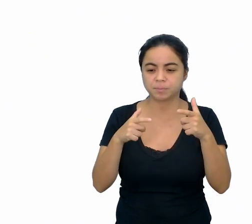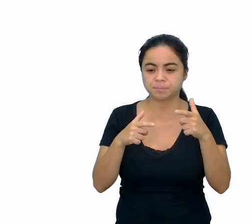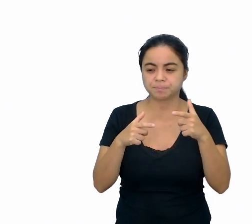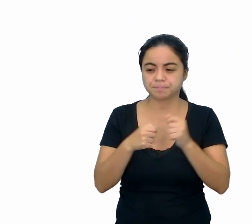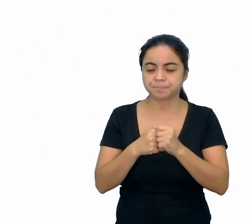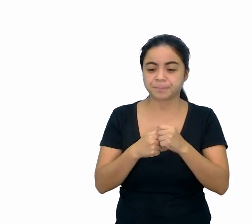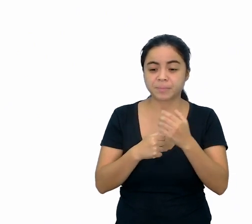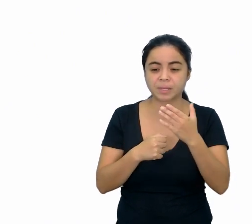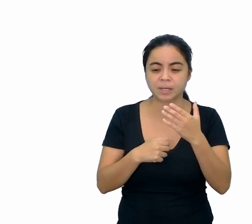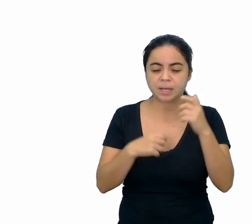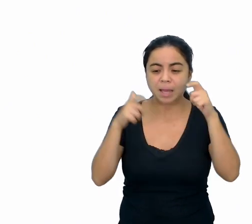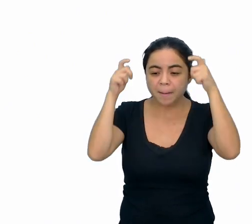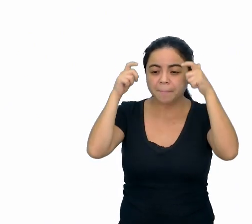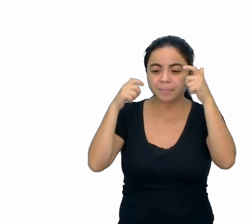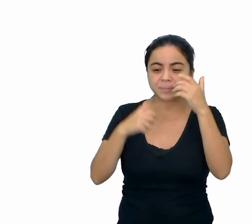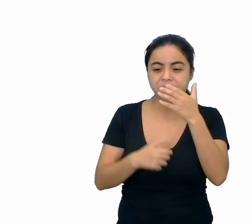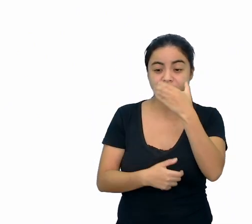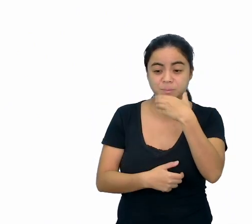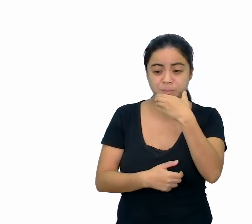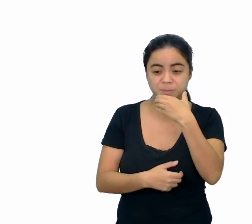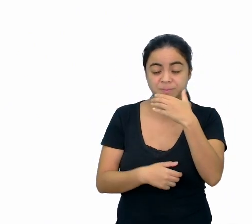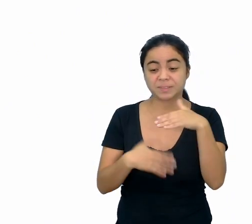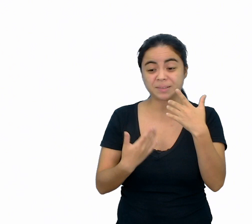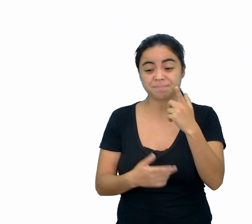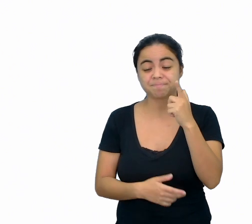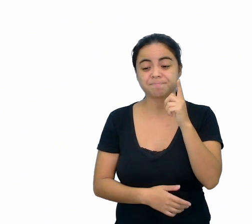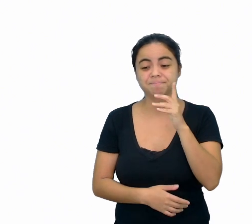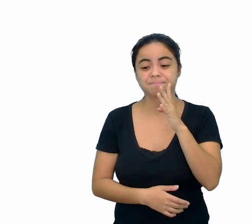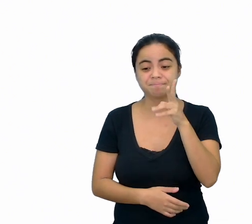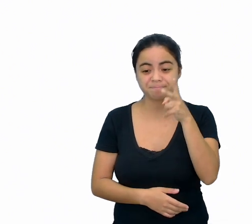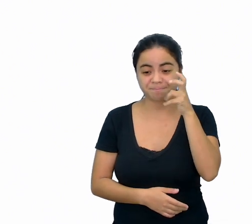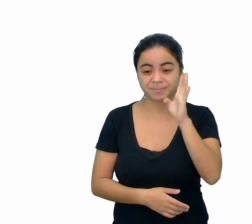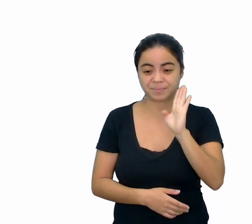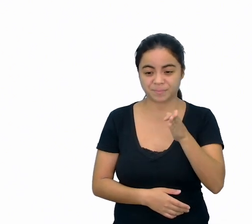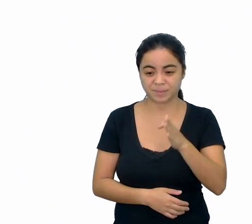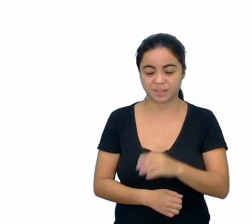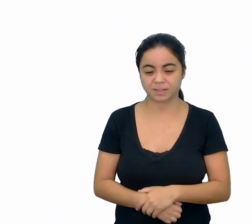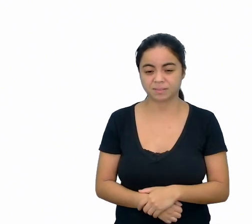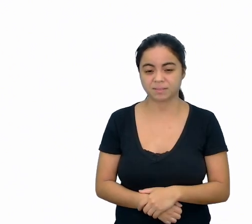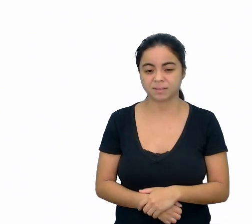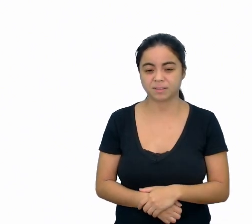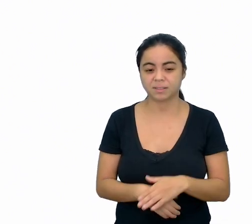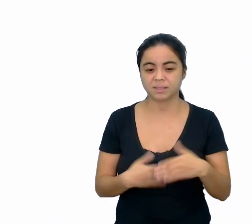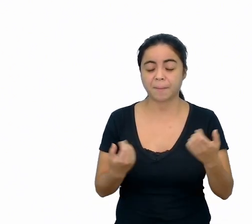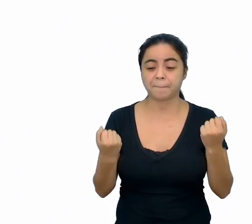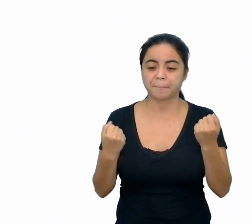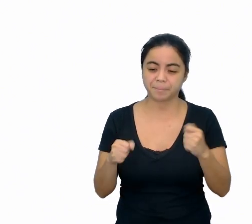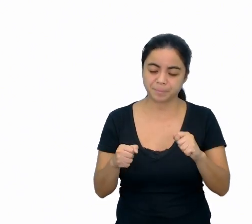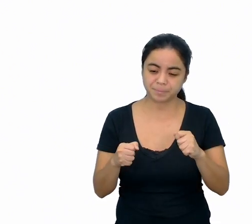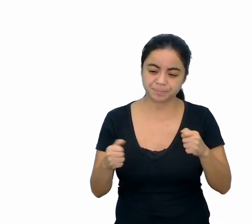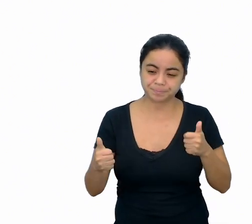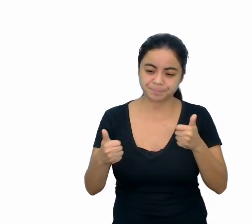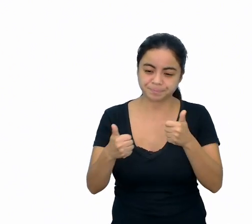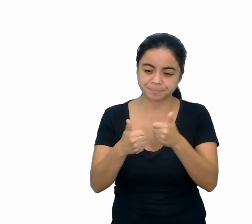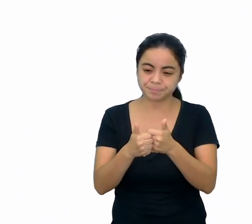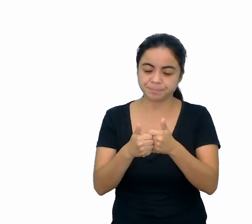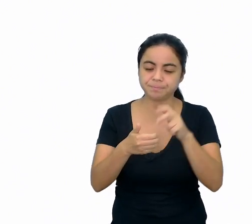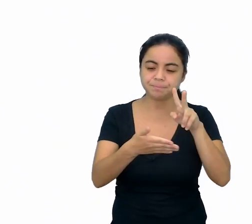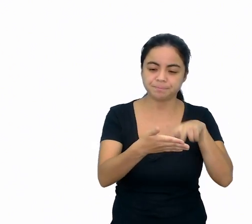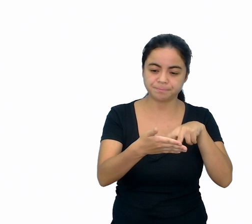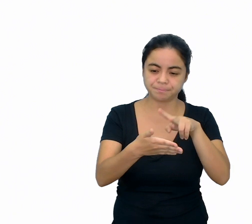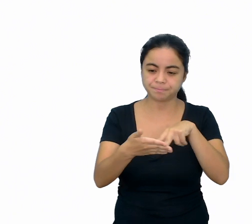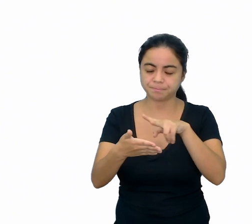ter observado. Essa sequência didática, ela permite uma maior aproximação dos estudantes com as